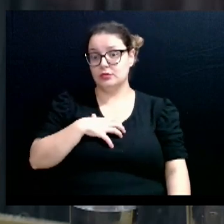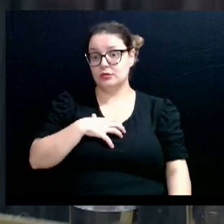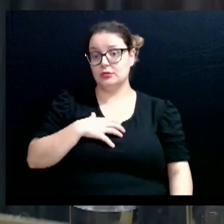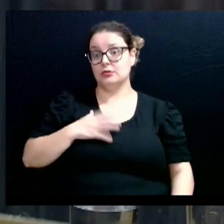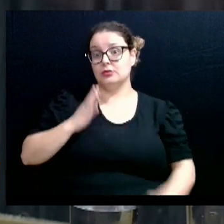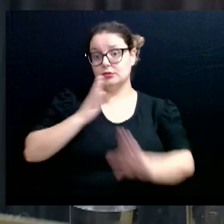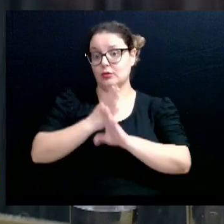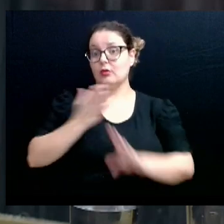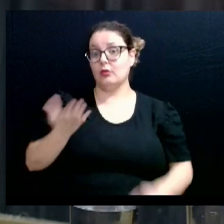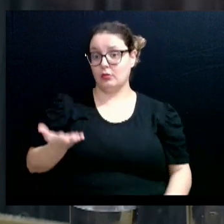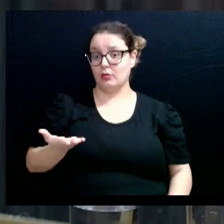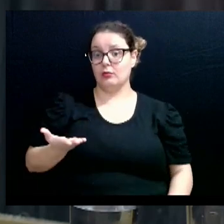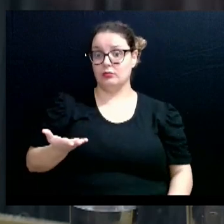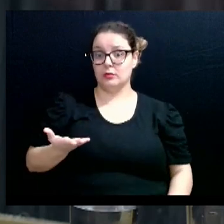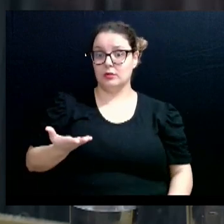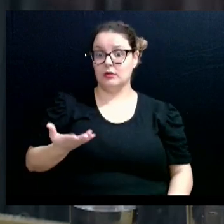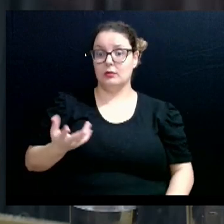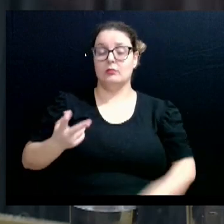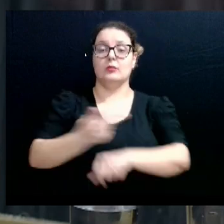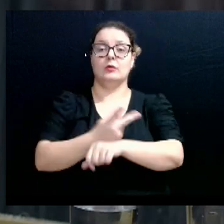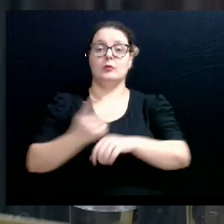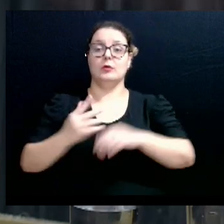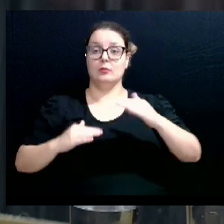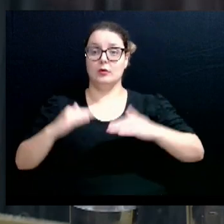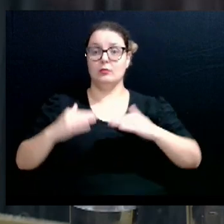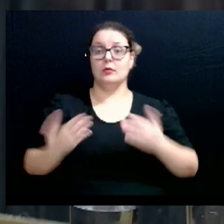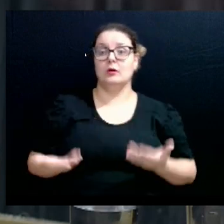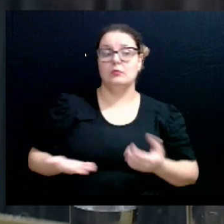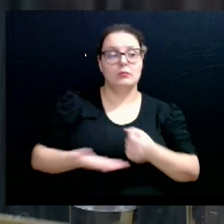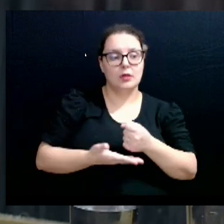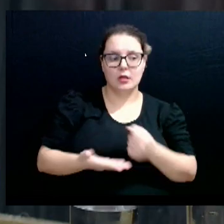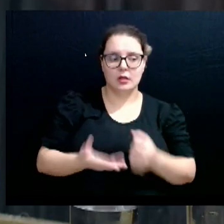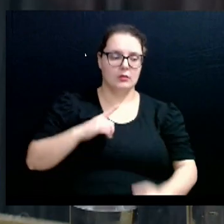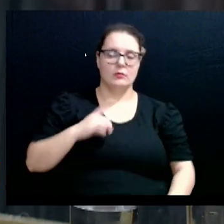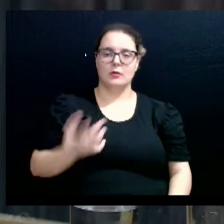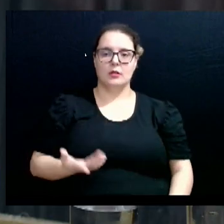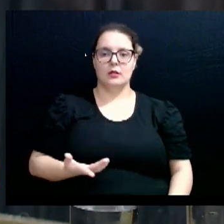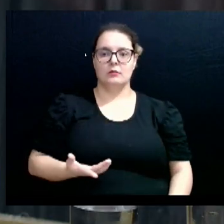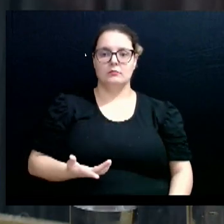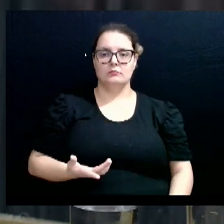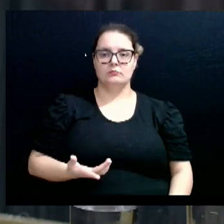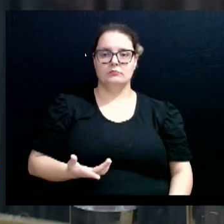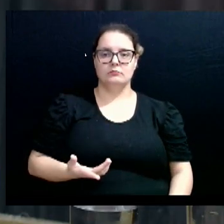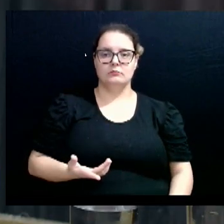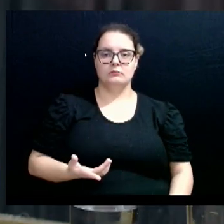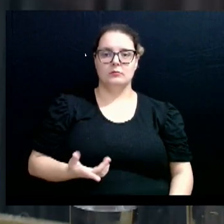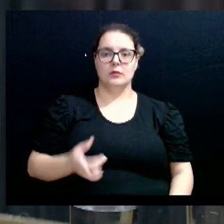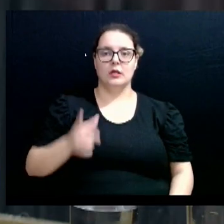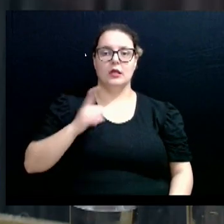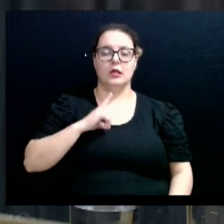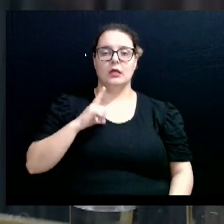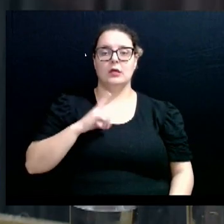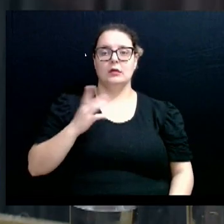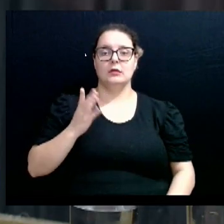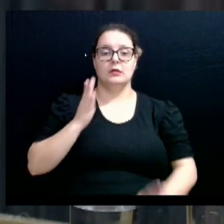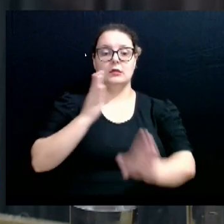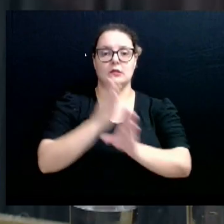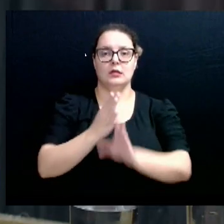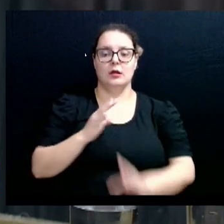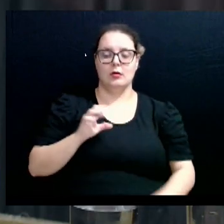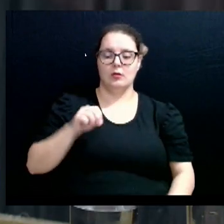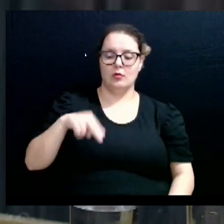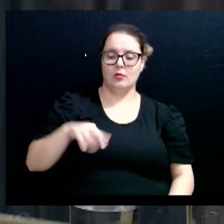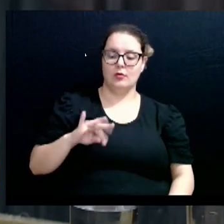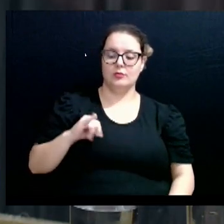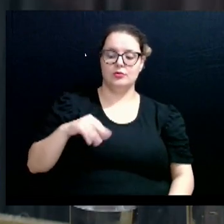uma busca de um equilíbrio mínimo que seja, Sim. é que ele encontre continência, né? De